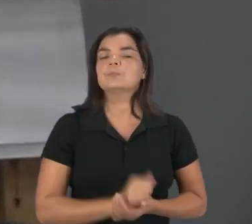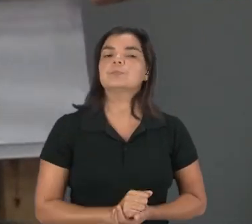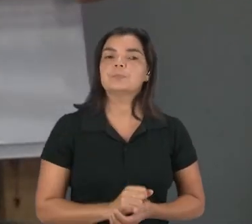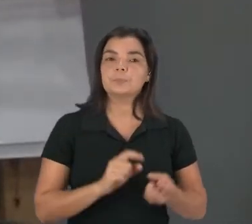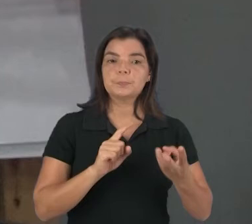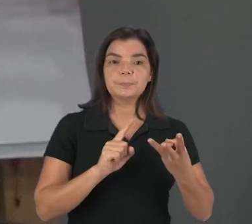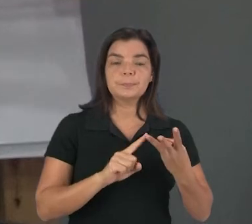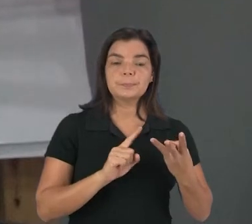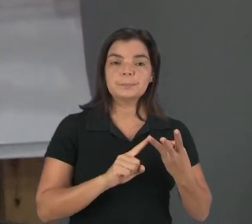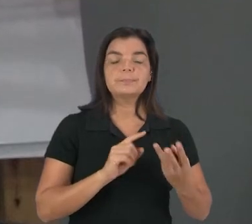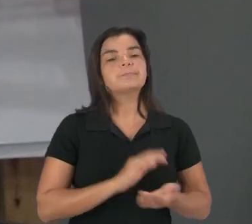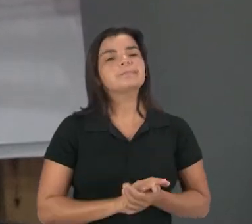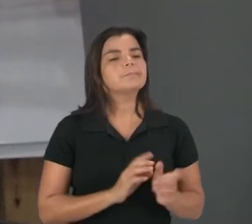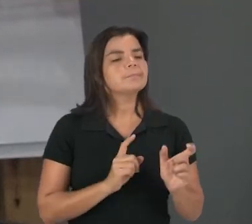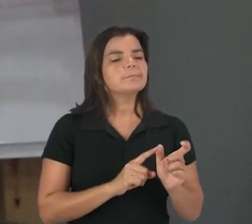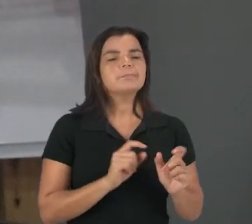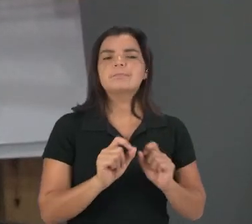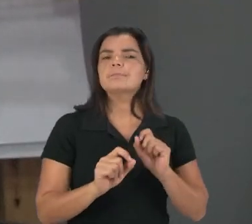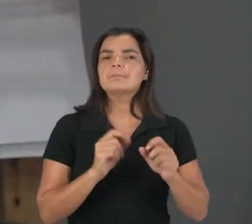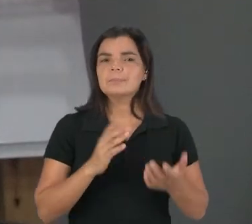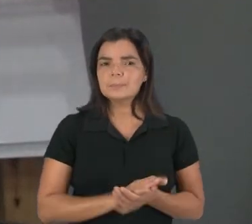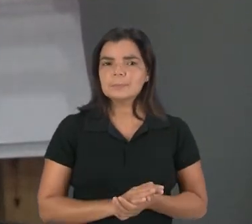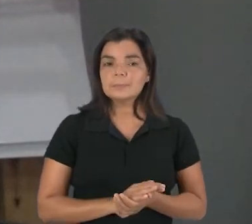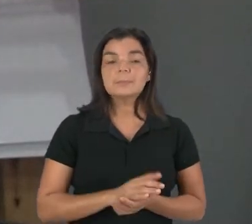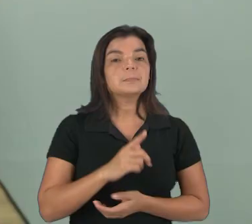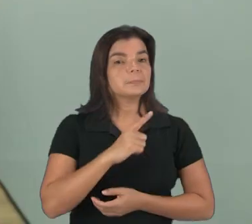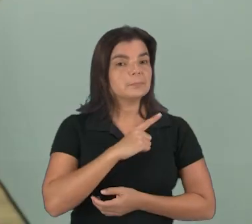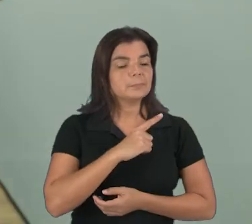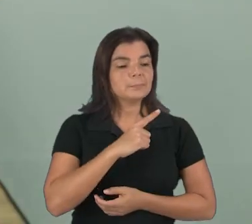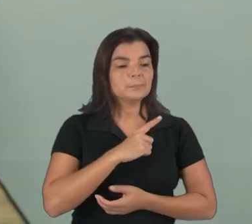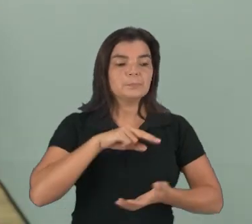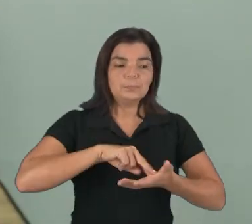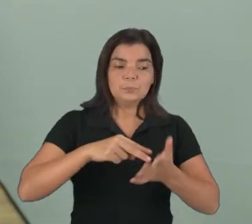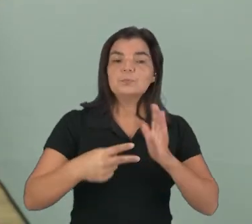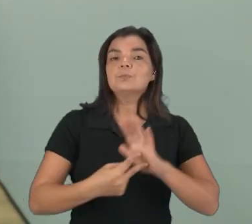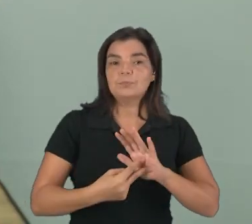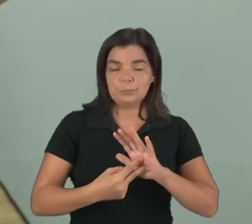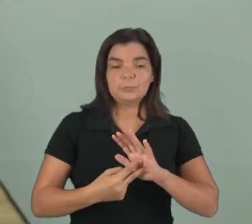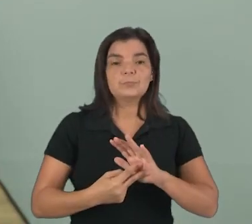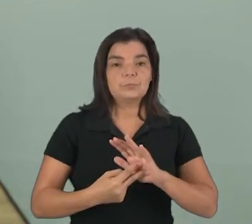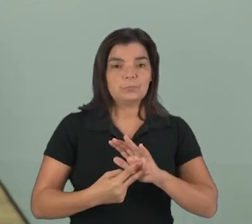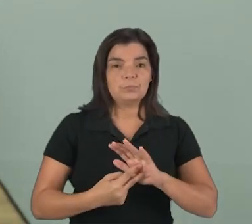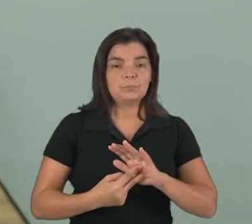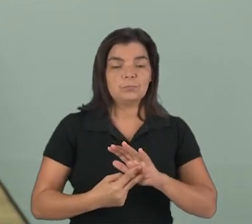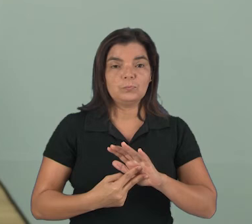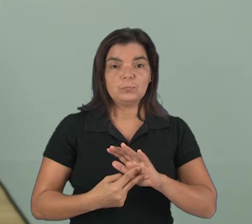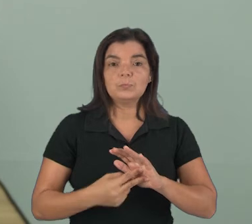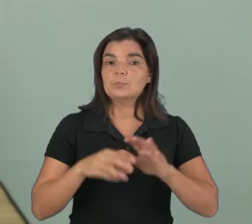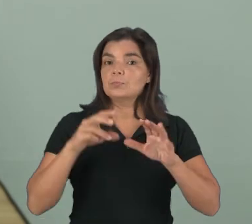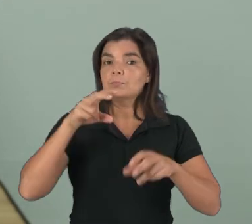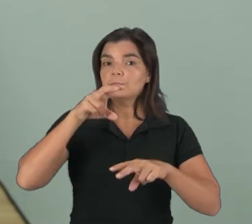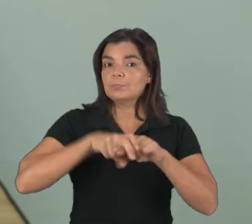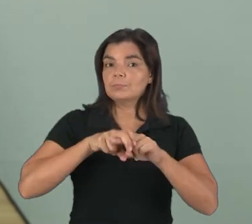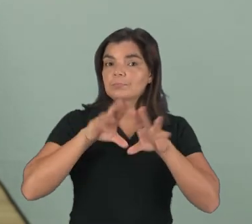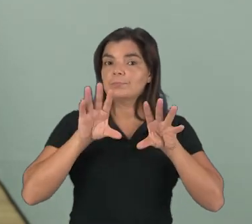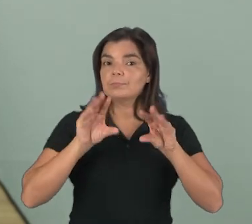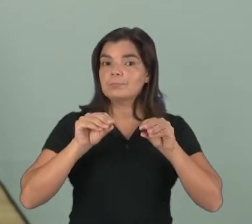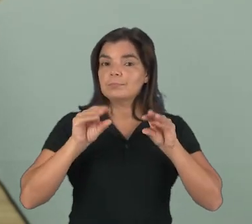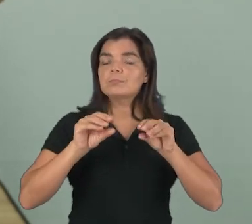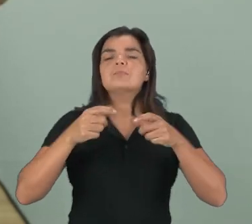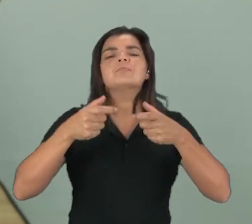próxima palavra. Essa palavrinha aqui, para que ela tenha o sentido e a pronúncia de sofá. Onde